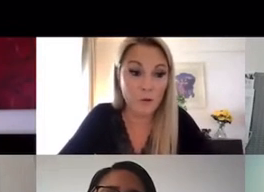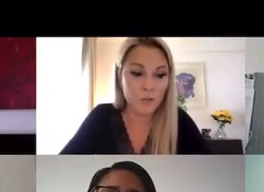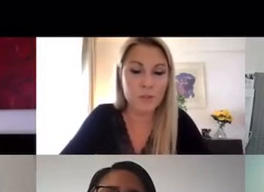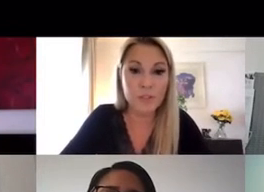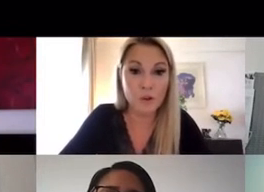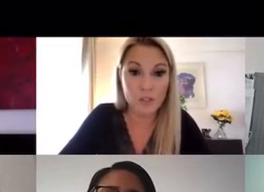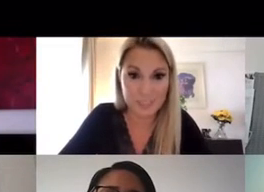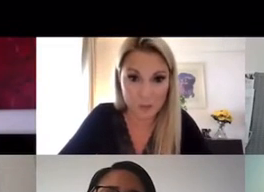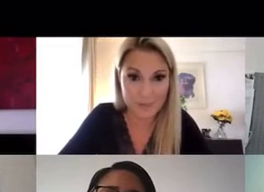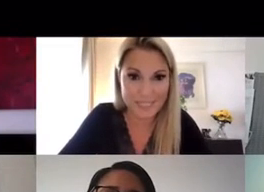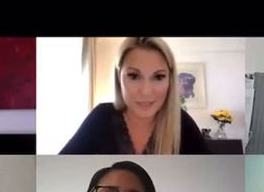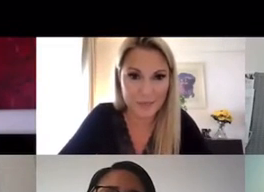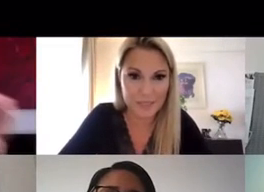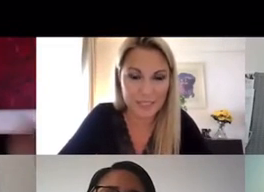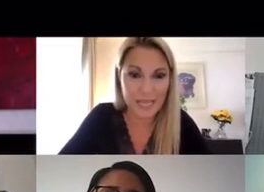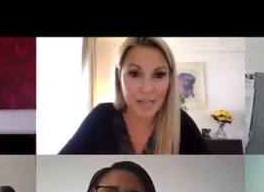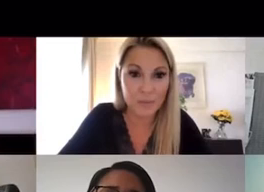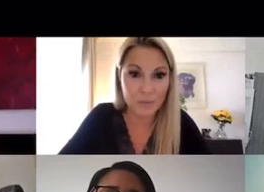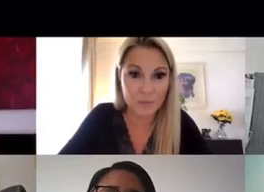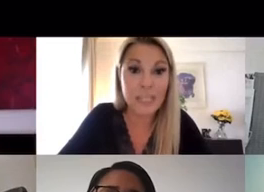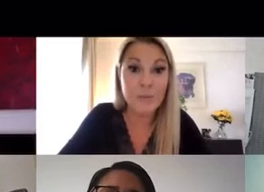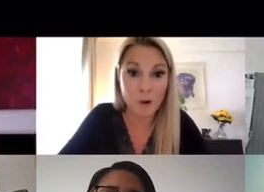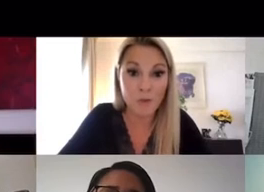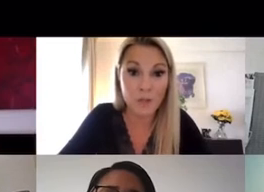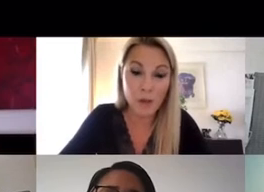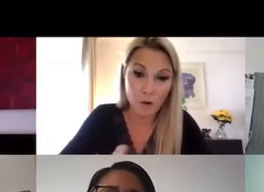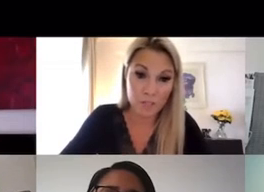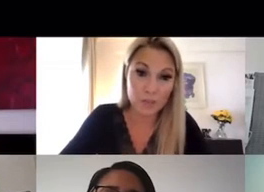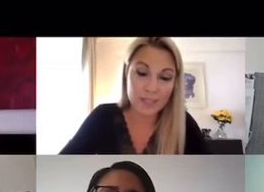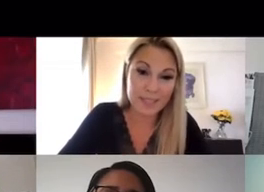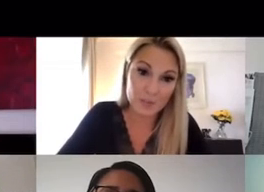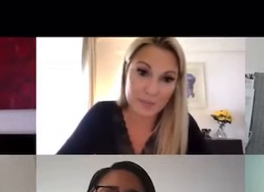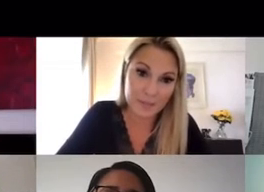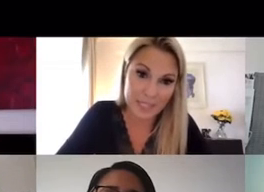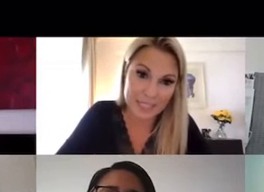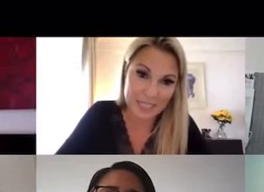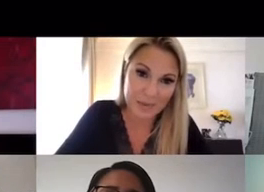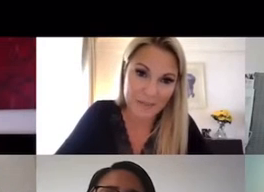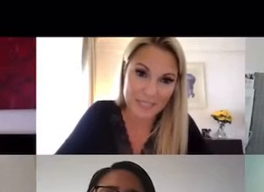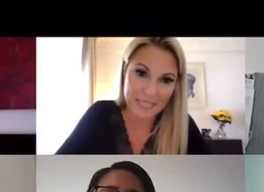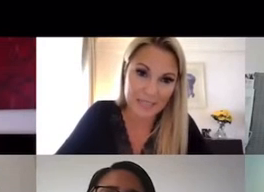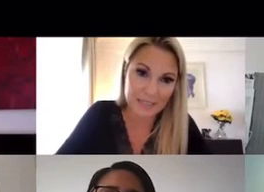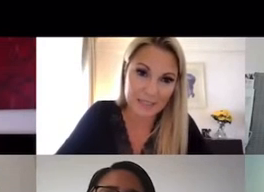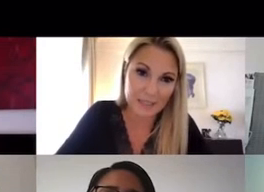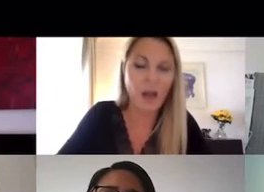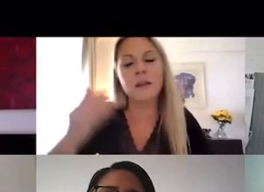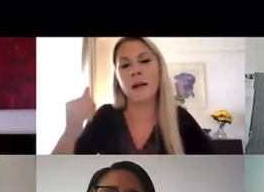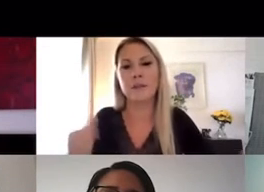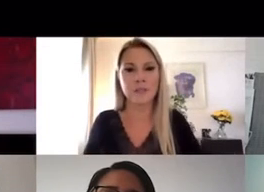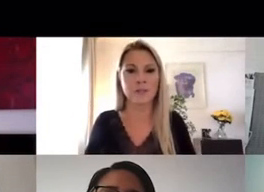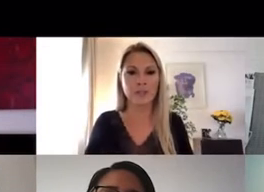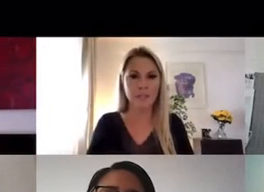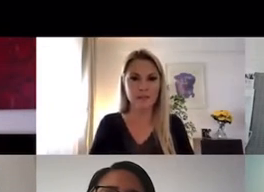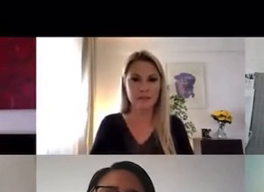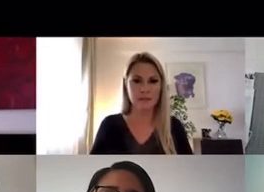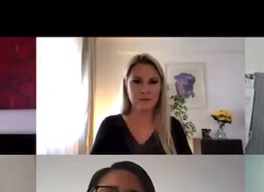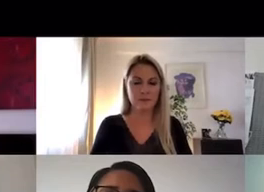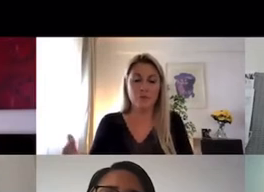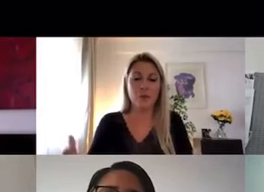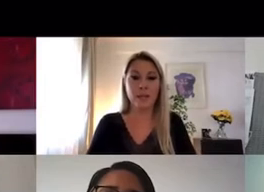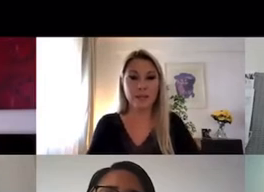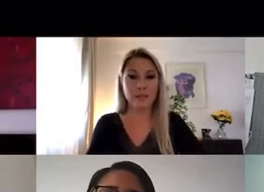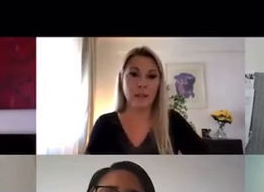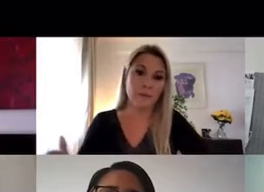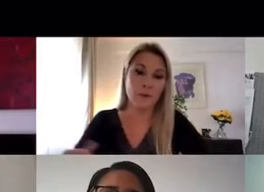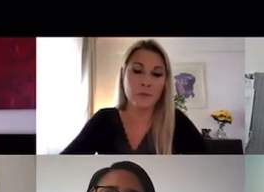imóvel ou um outro que gosta, a senhora precisa de vender algum imóvel ou a senhora tem disponibilidade financeira para avançar? Ah, claro que tenho que vender.